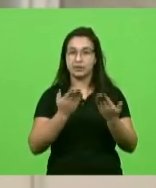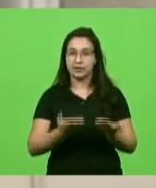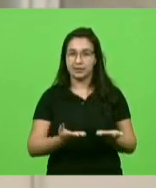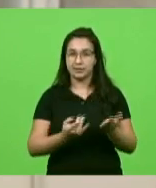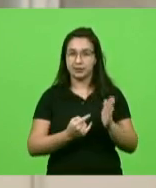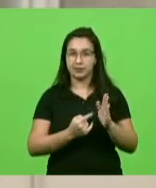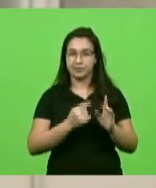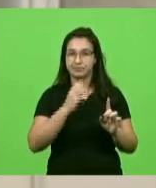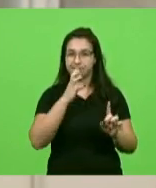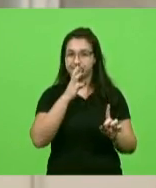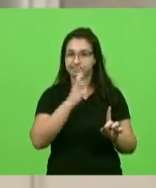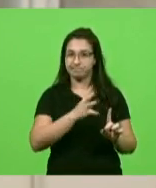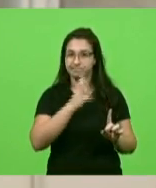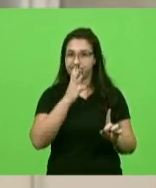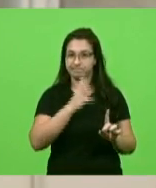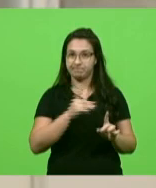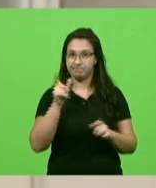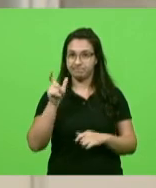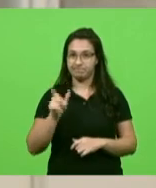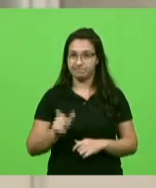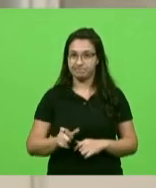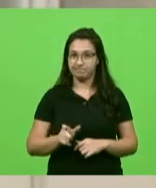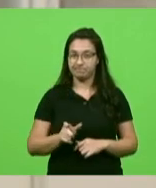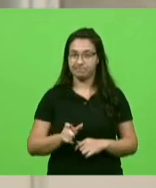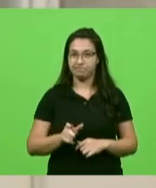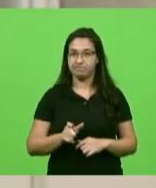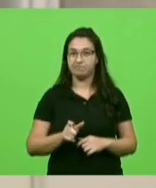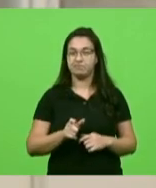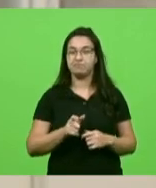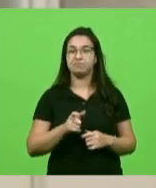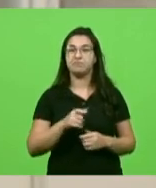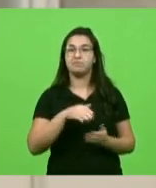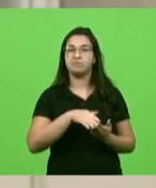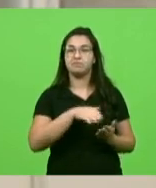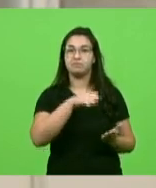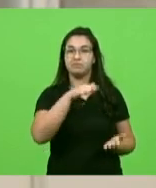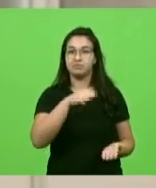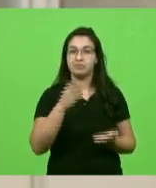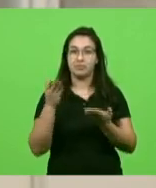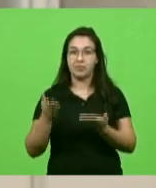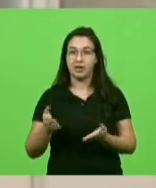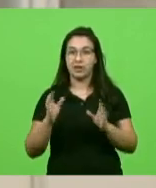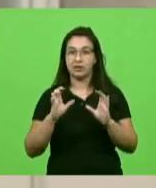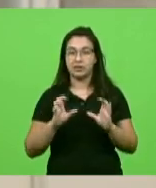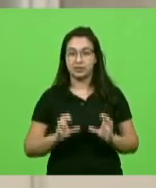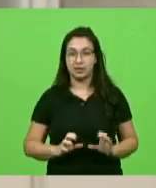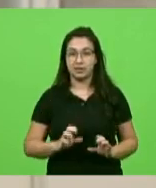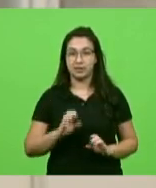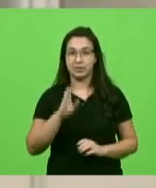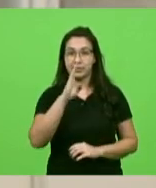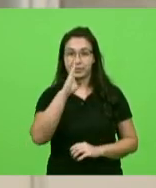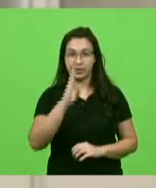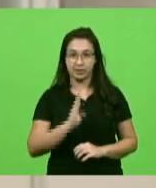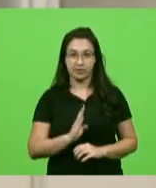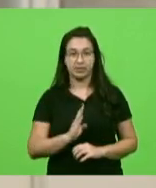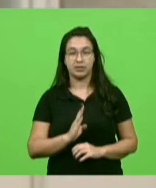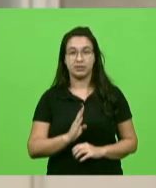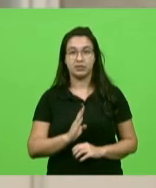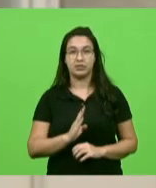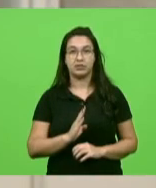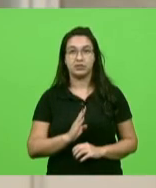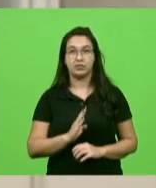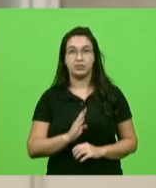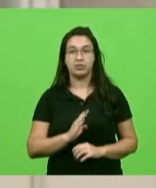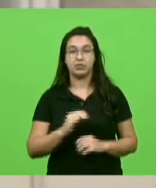os denunciantes comprovar nos autos a respectiva condição de cidadãos brasileiros demonstrando o